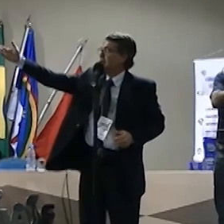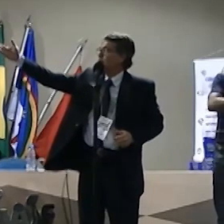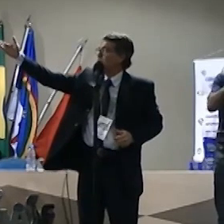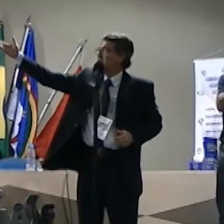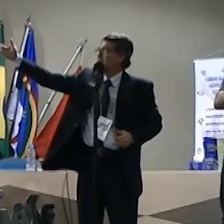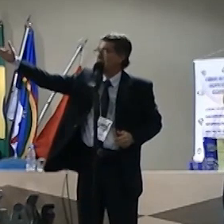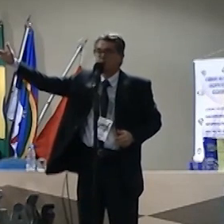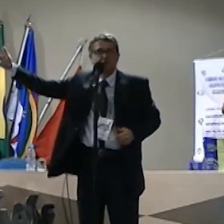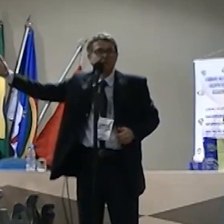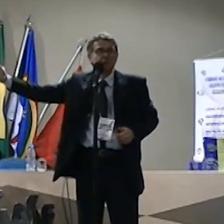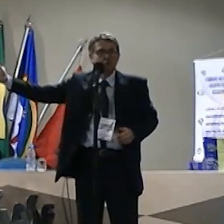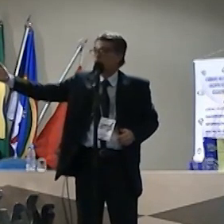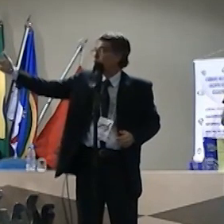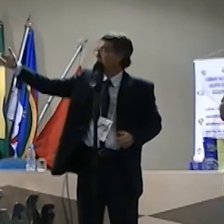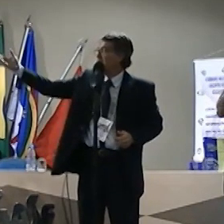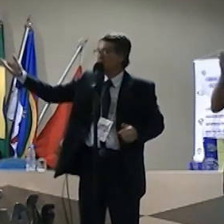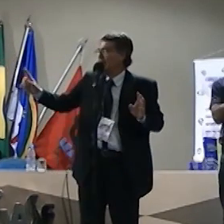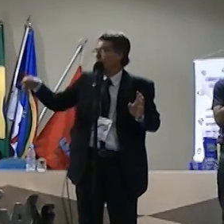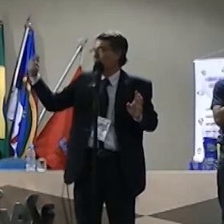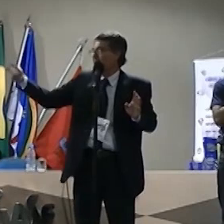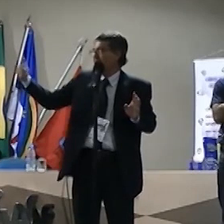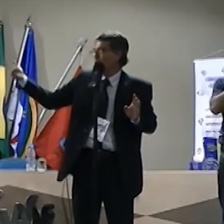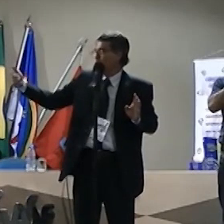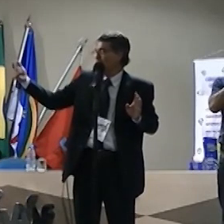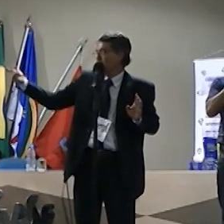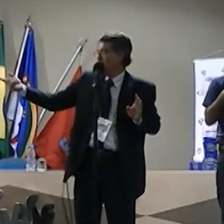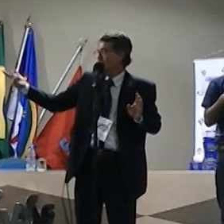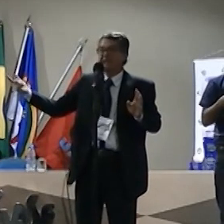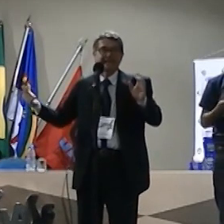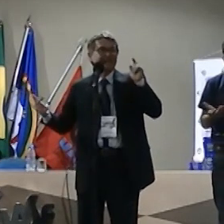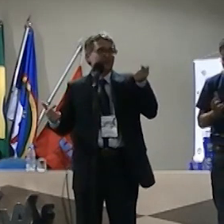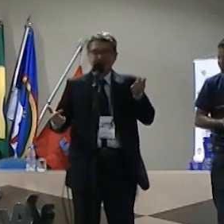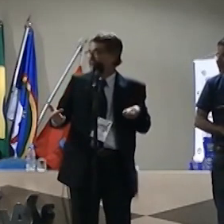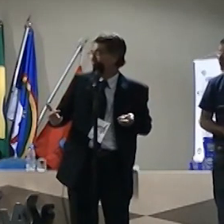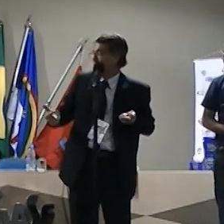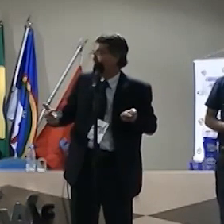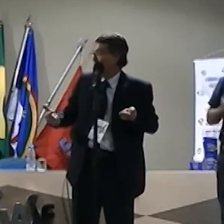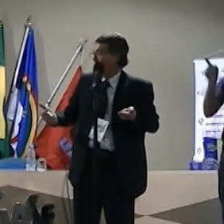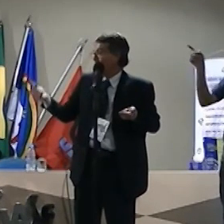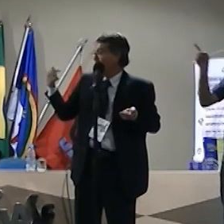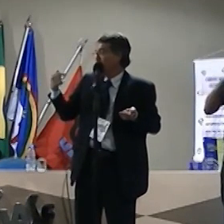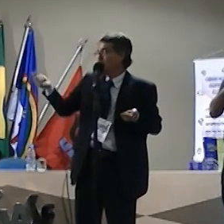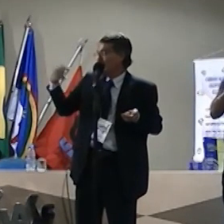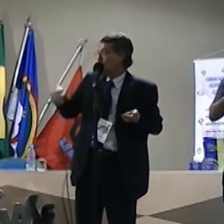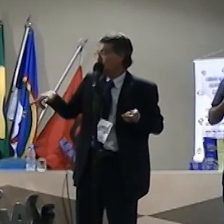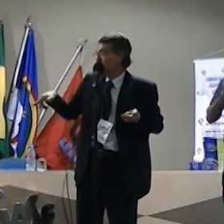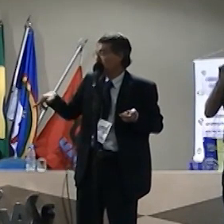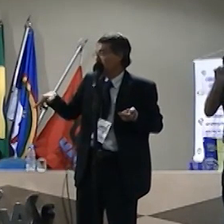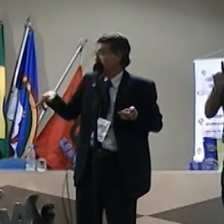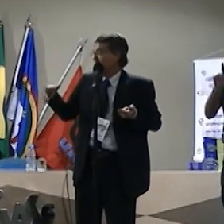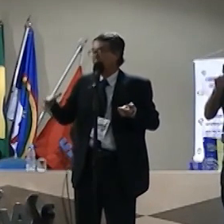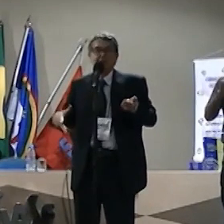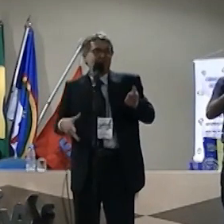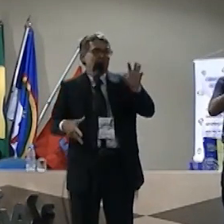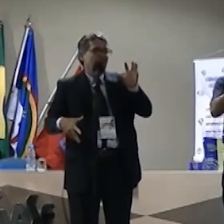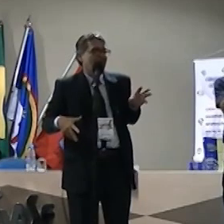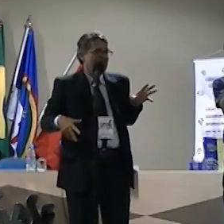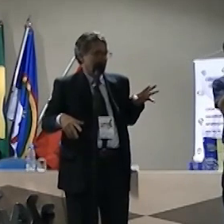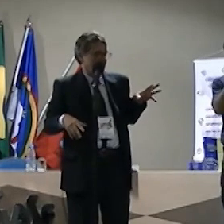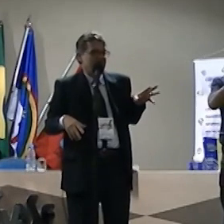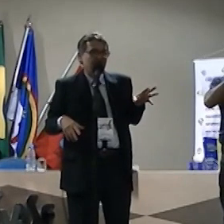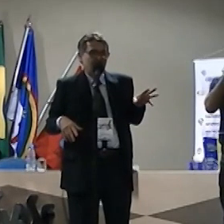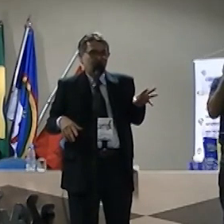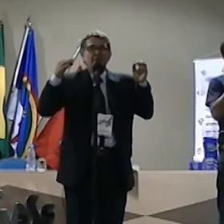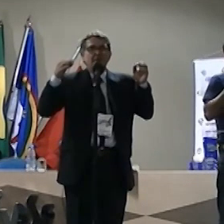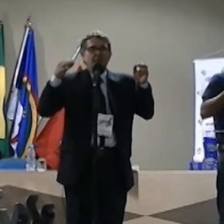segundo seminário multidisciplinar de educação de surdos e libras, e o primeiro encontro regional bilíngue de educação de educadores de libras do Vale de